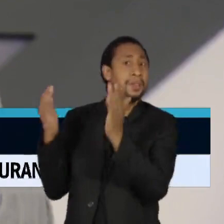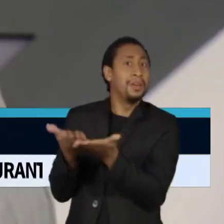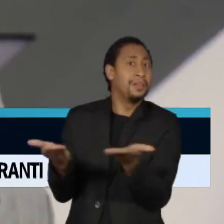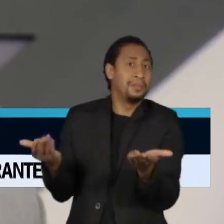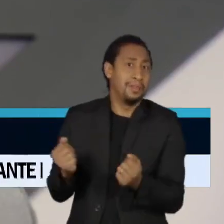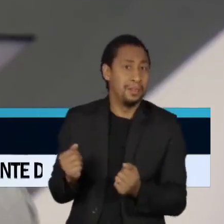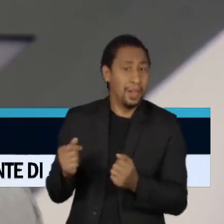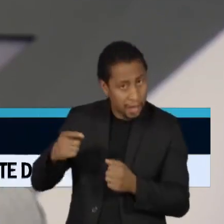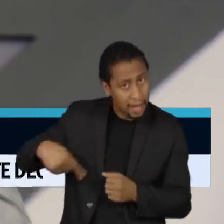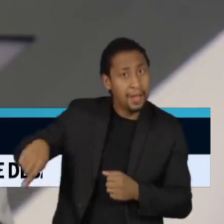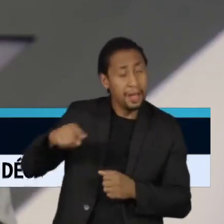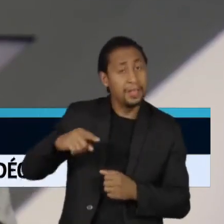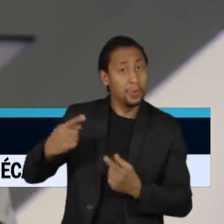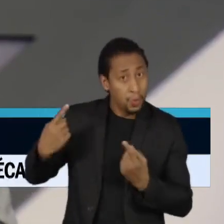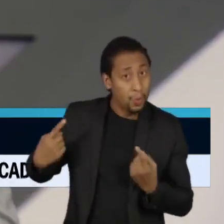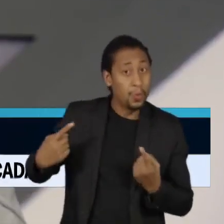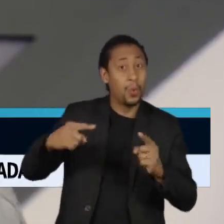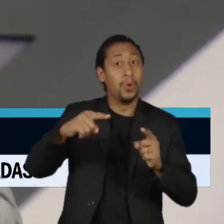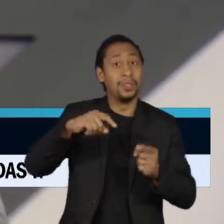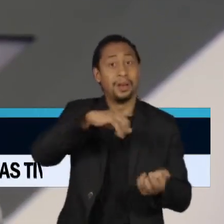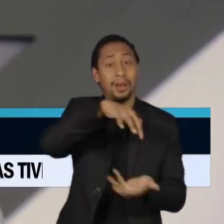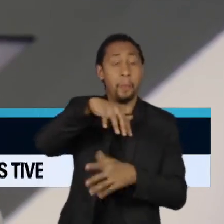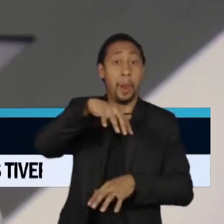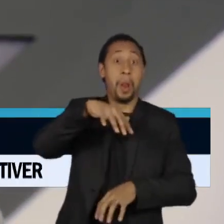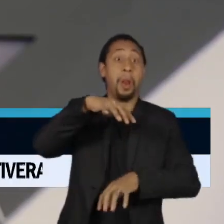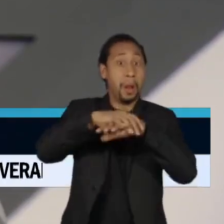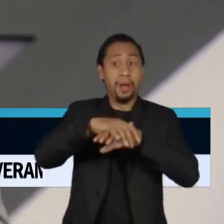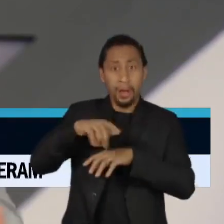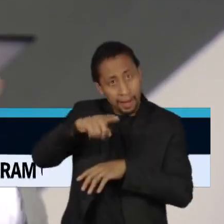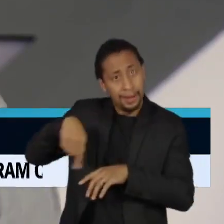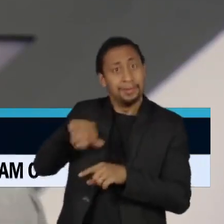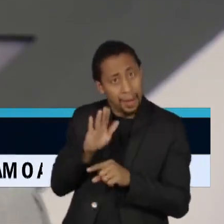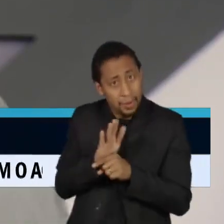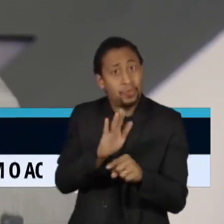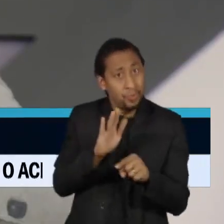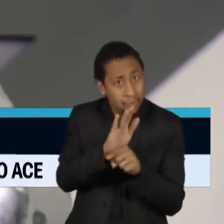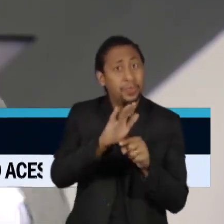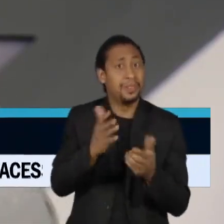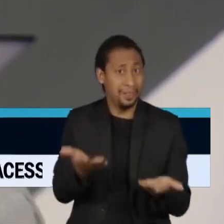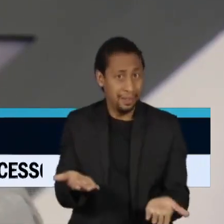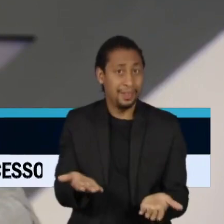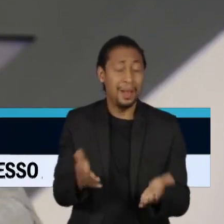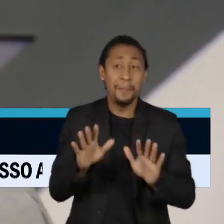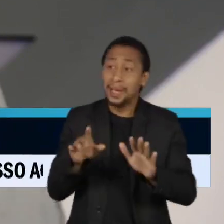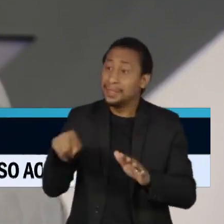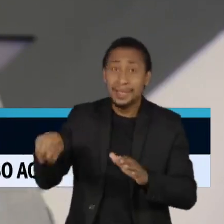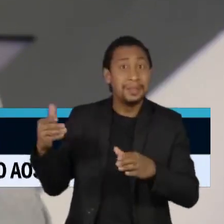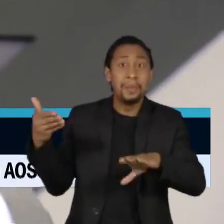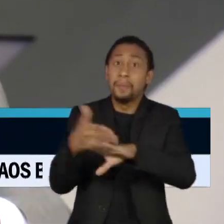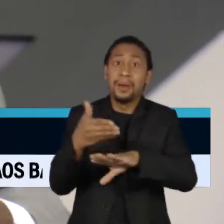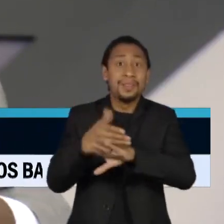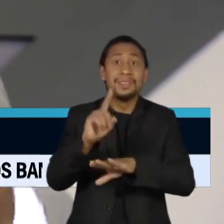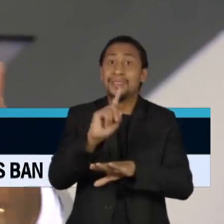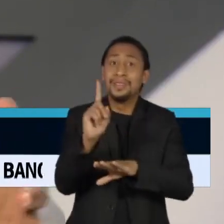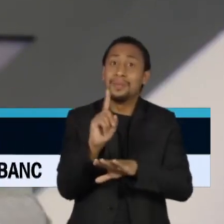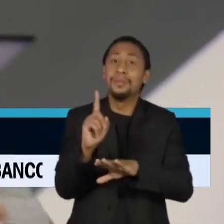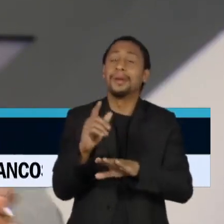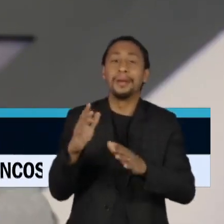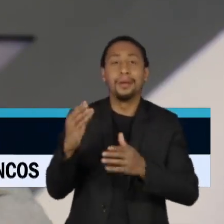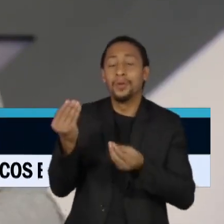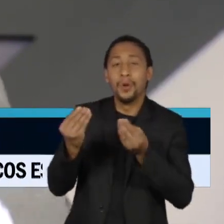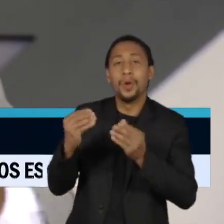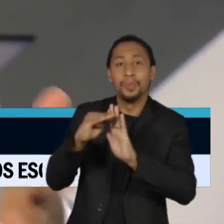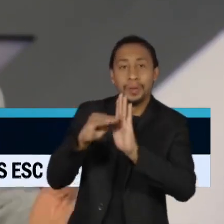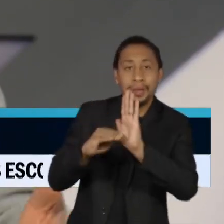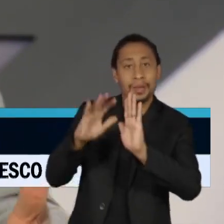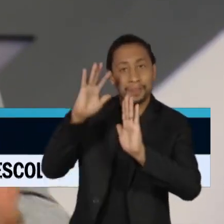que acabam combatendo o efeito estufa. E, infelizmente, eles não estão integrados dentro dessa rede de pensar soluções